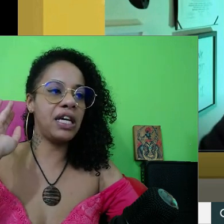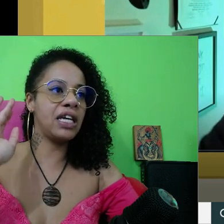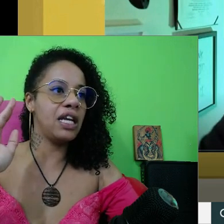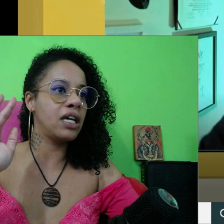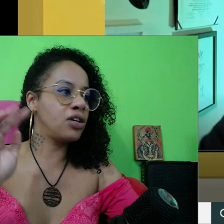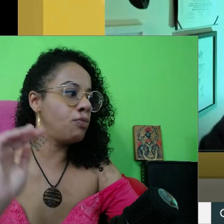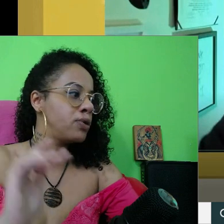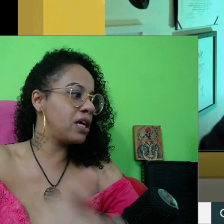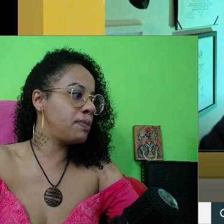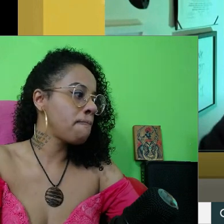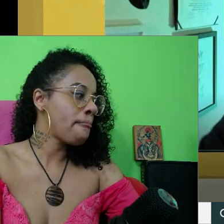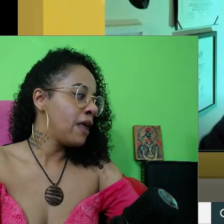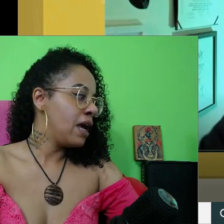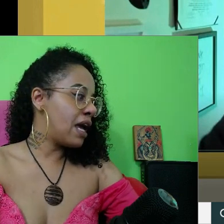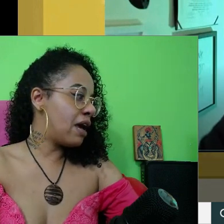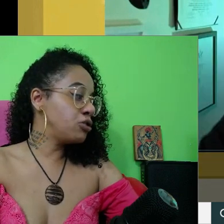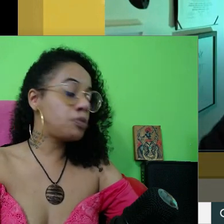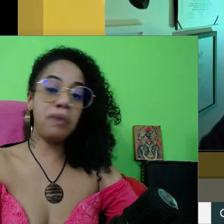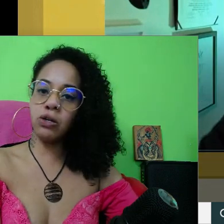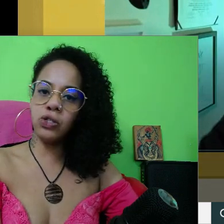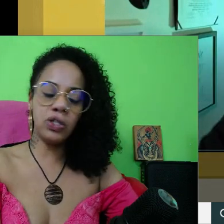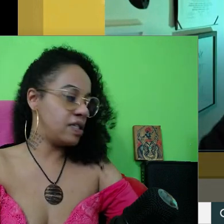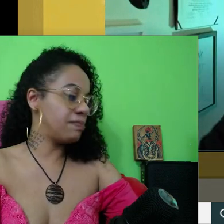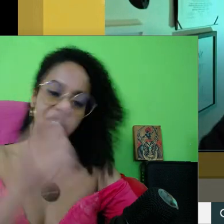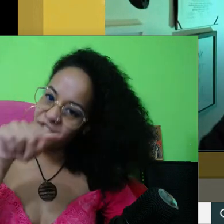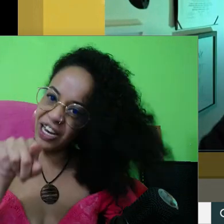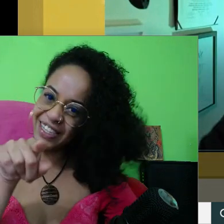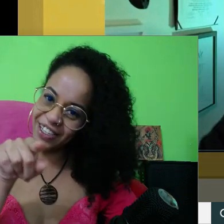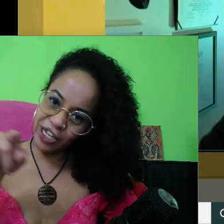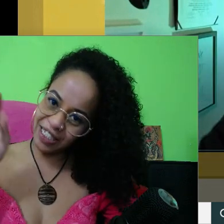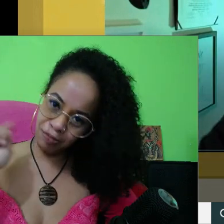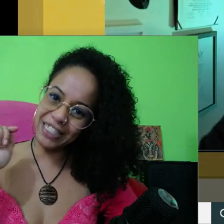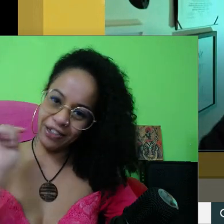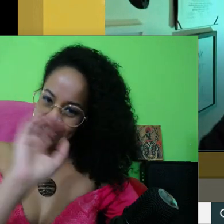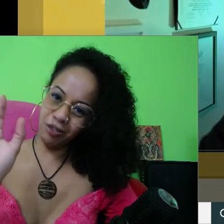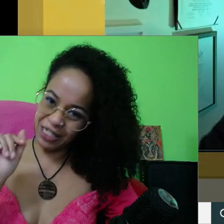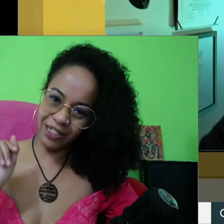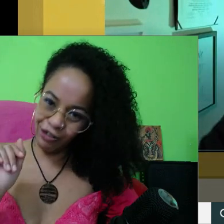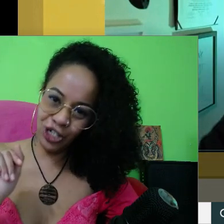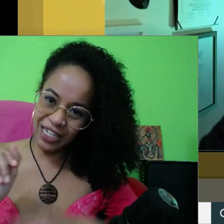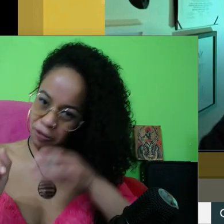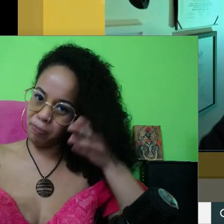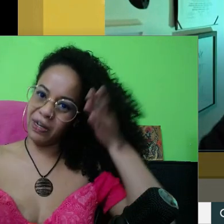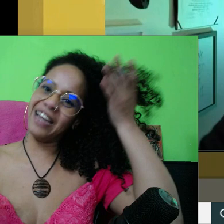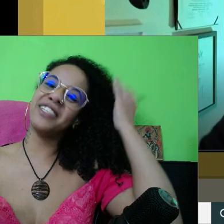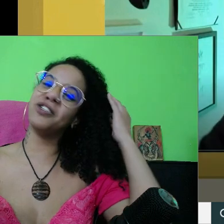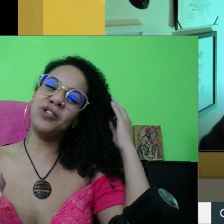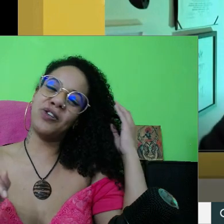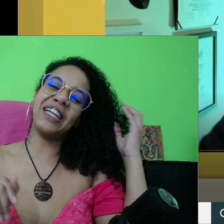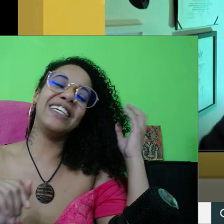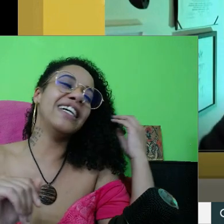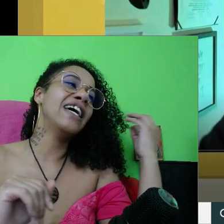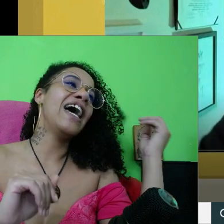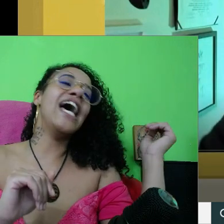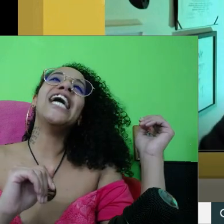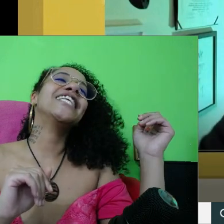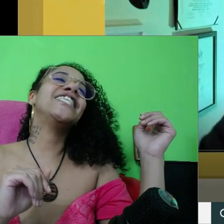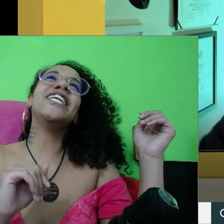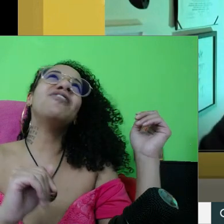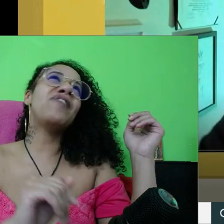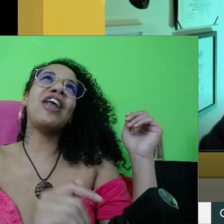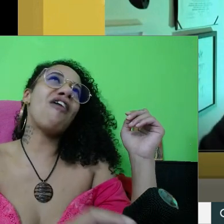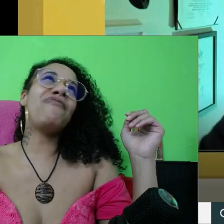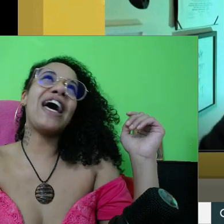Reinaldo mas não sabe nem que ele que criou o programa os pingos nos is mas não foi ele que criou essa expressão essa expressão é um ditado popular então não tô aqui